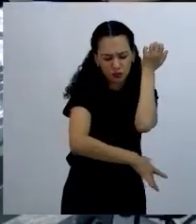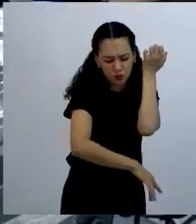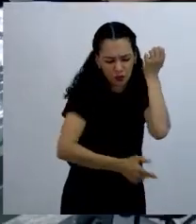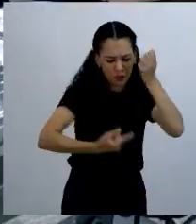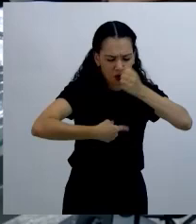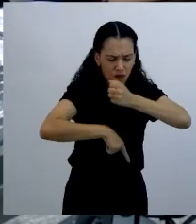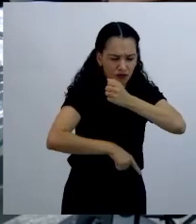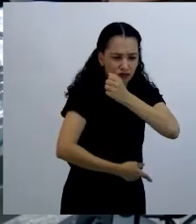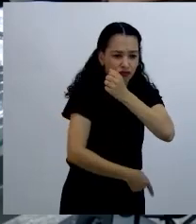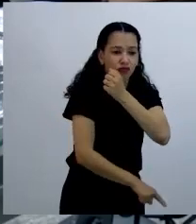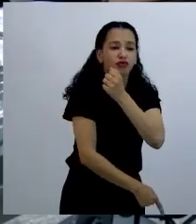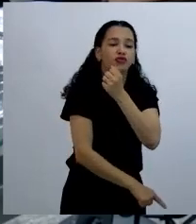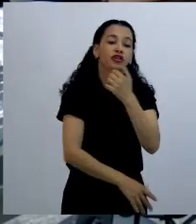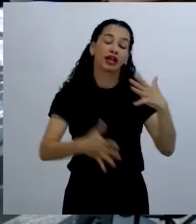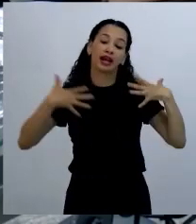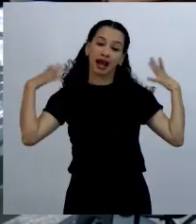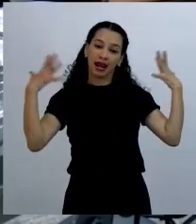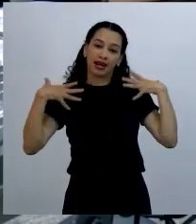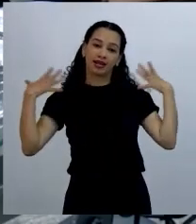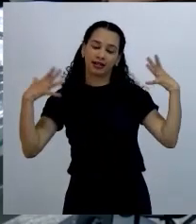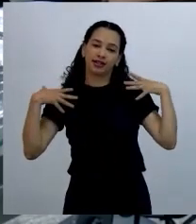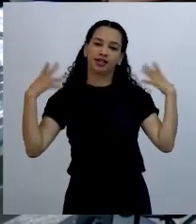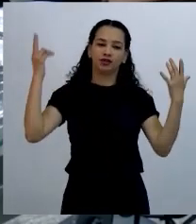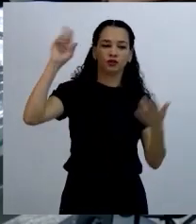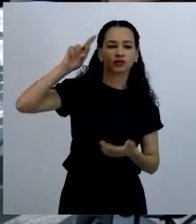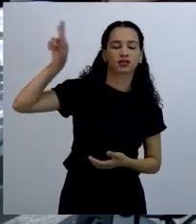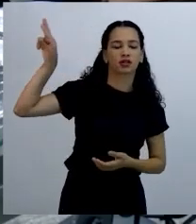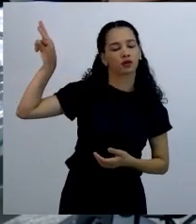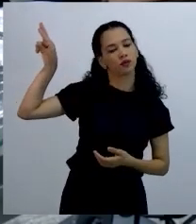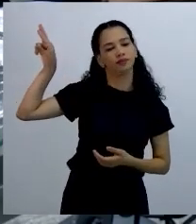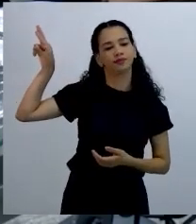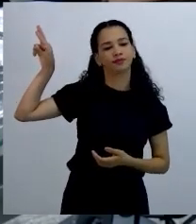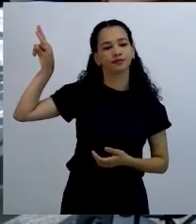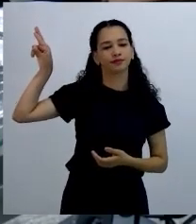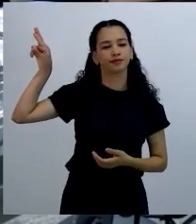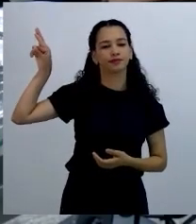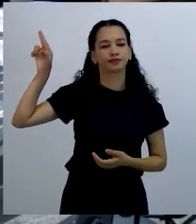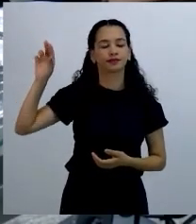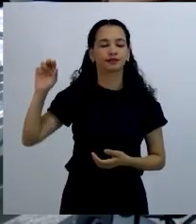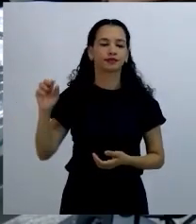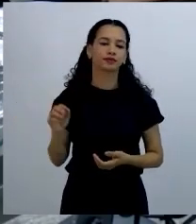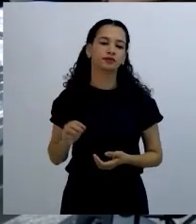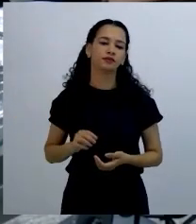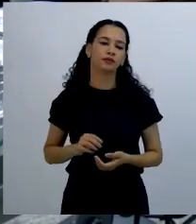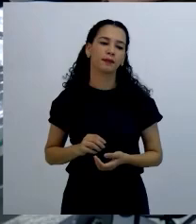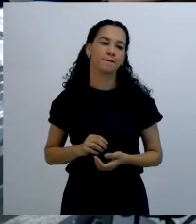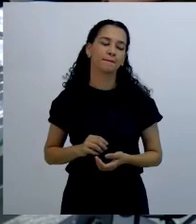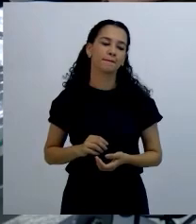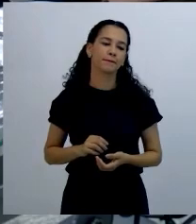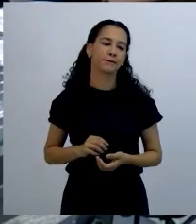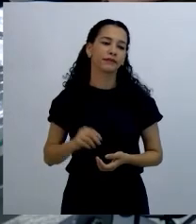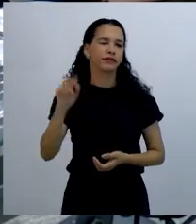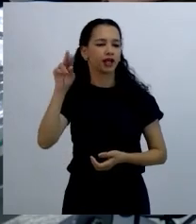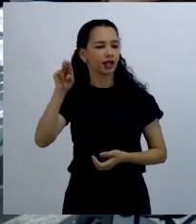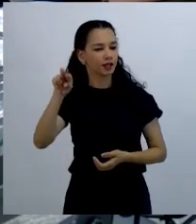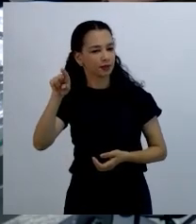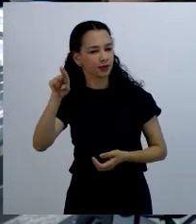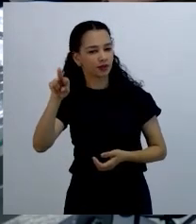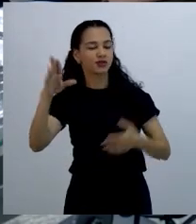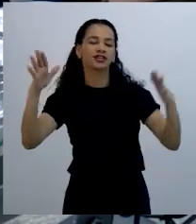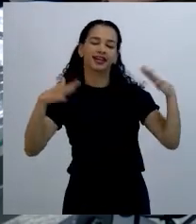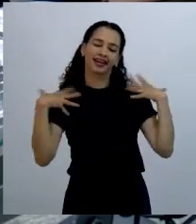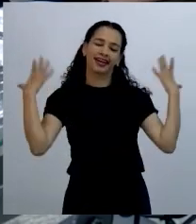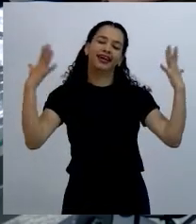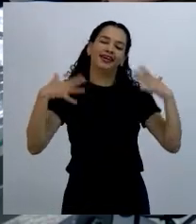meus irmãos alegrem-se no Senhor escrever de novo as mesmas coisas não é é cansativo para mim ele repete ele